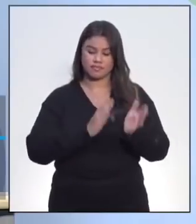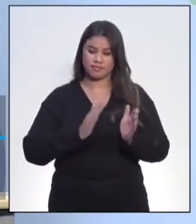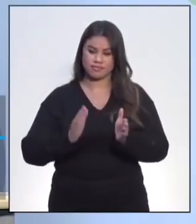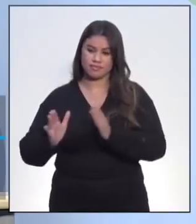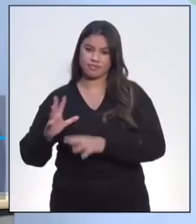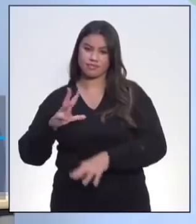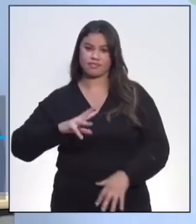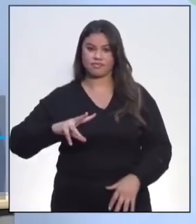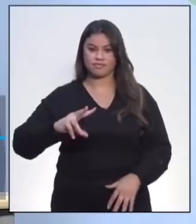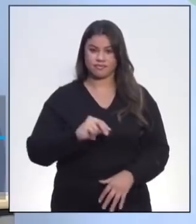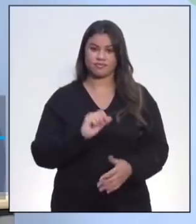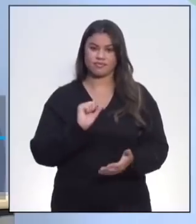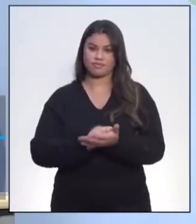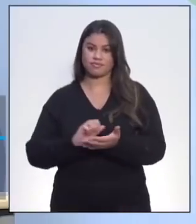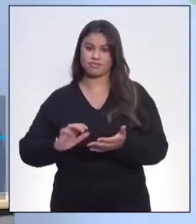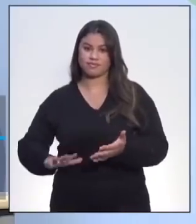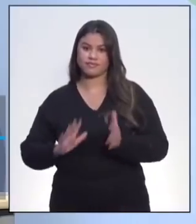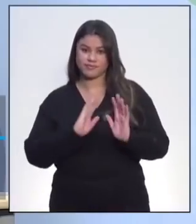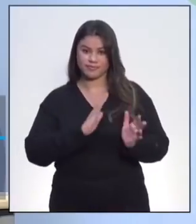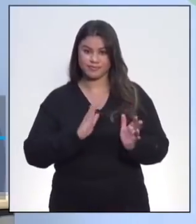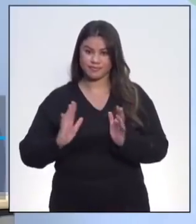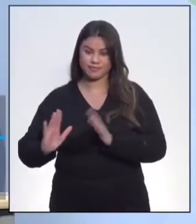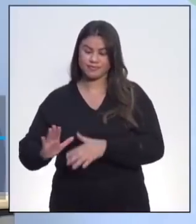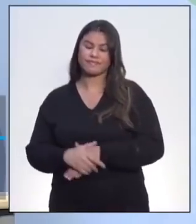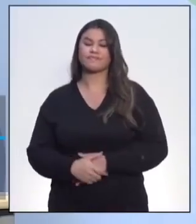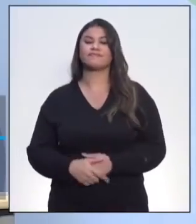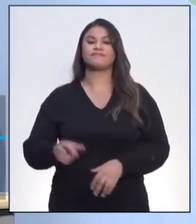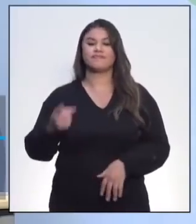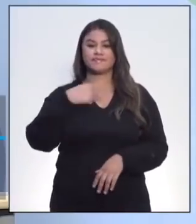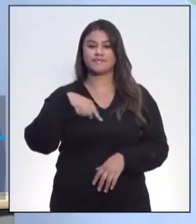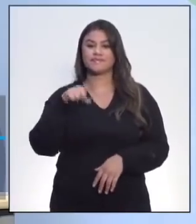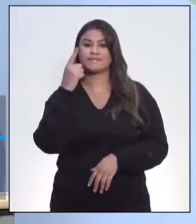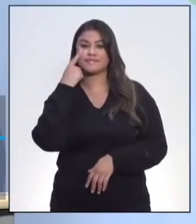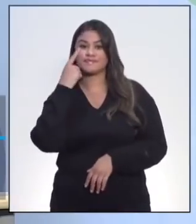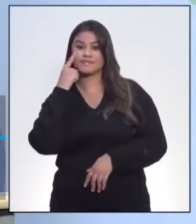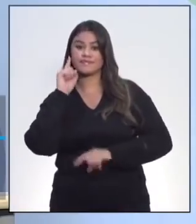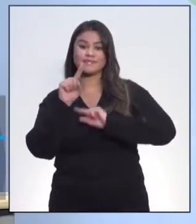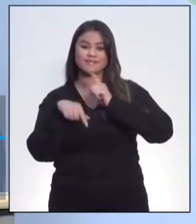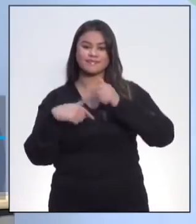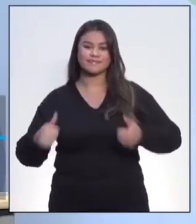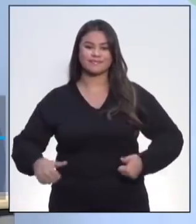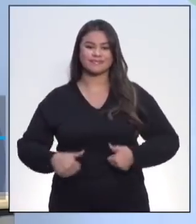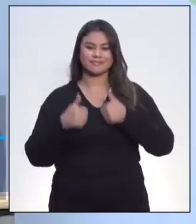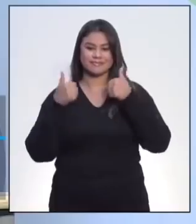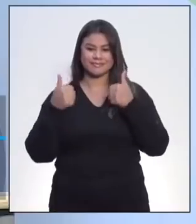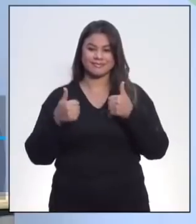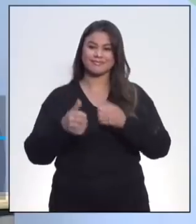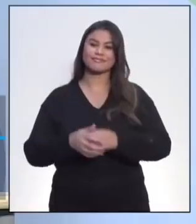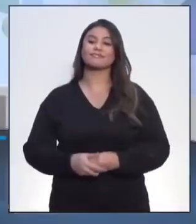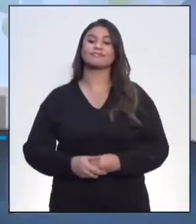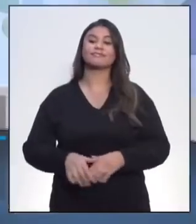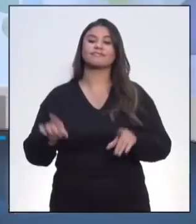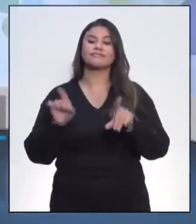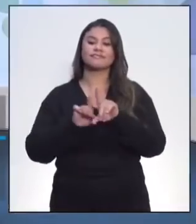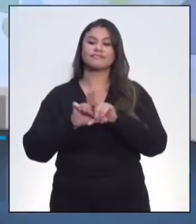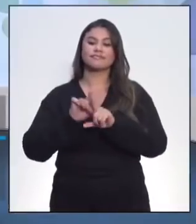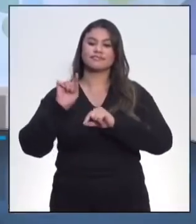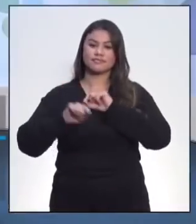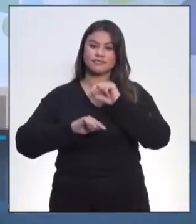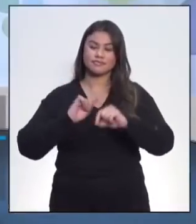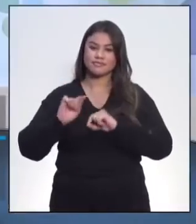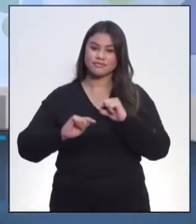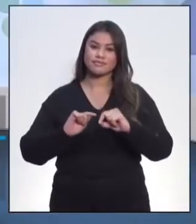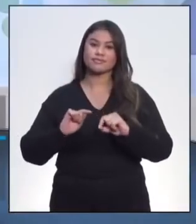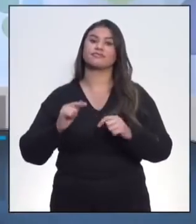atividades em dia, as aulas também em dia, que vocês vão ver que vai ser melhor até para vocês. Lembrando, inclusive, porque semana que vem é semana